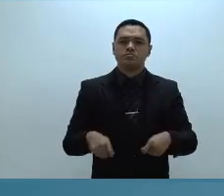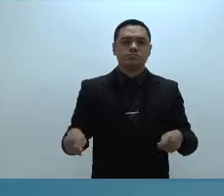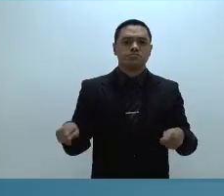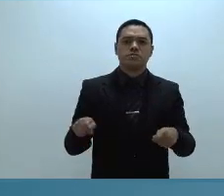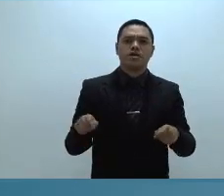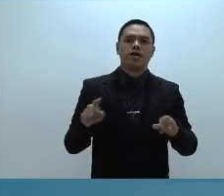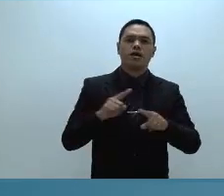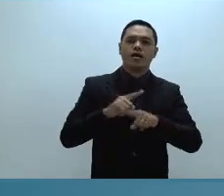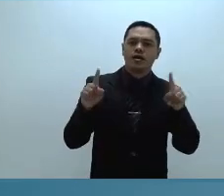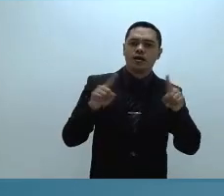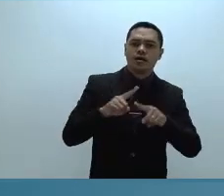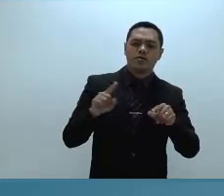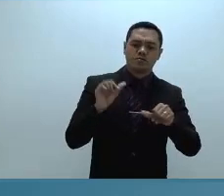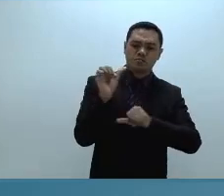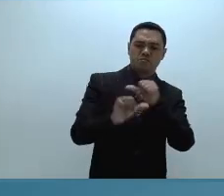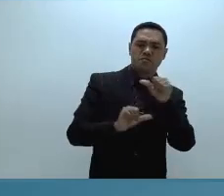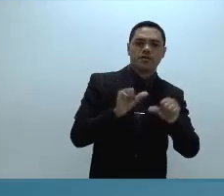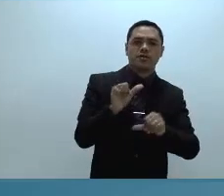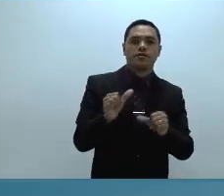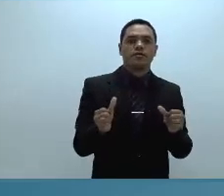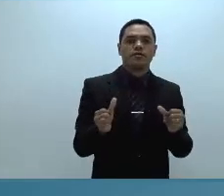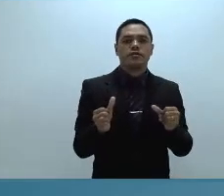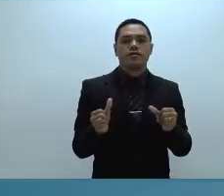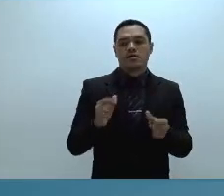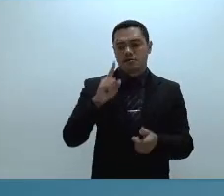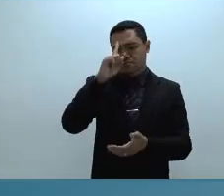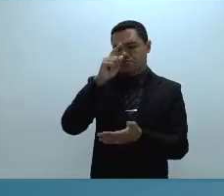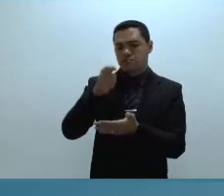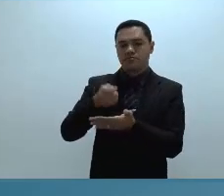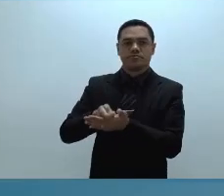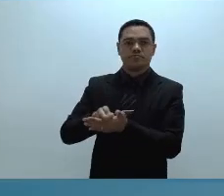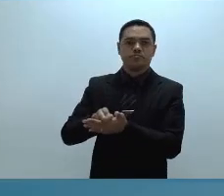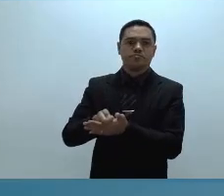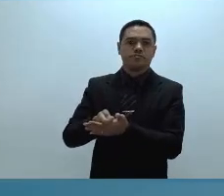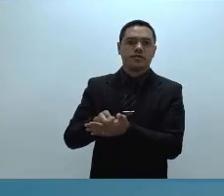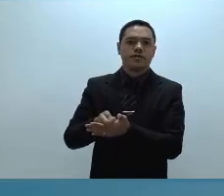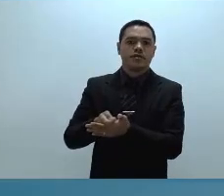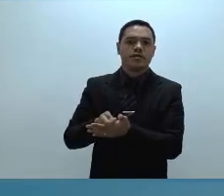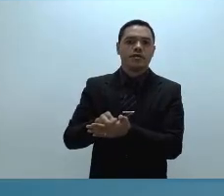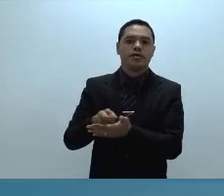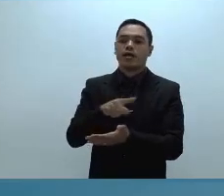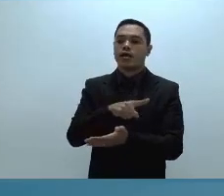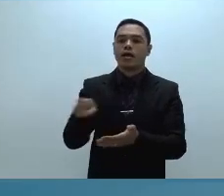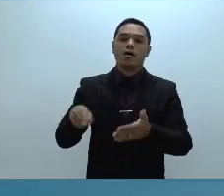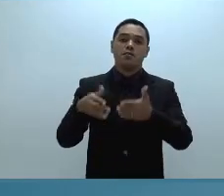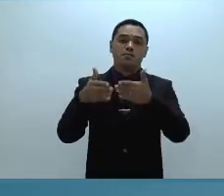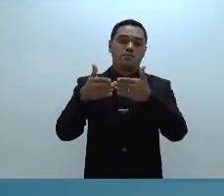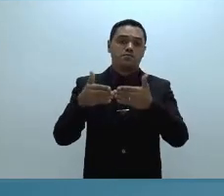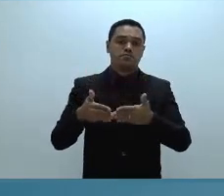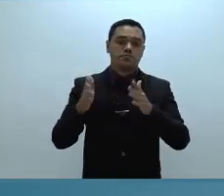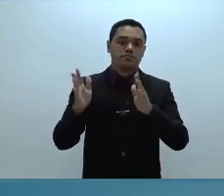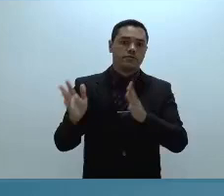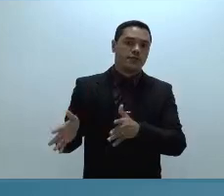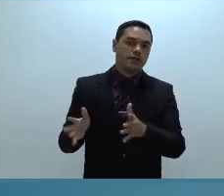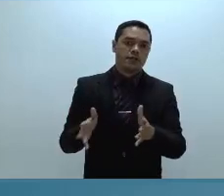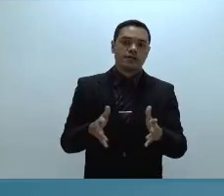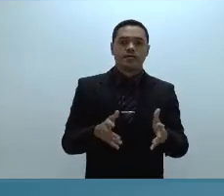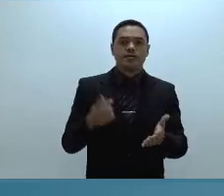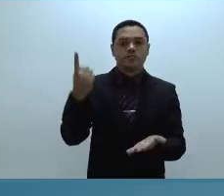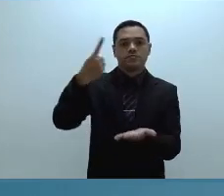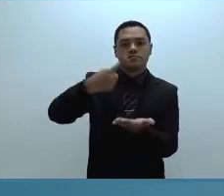não há razão para modificação da decisão que indeferiu o pedido de execução do acordo